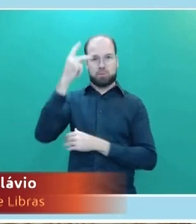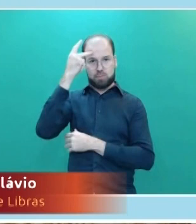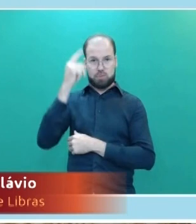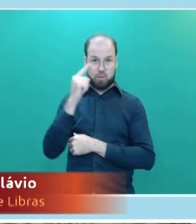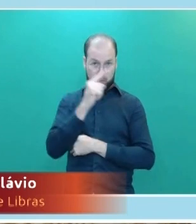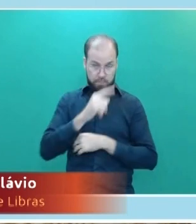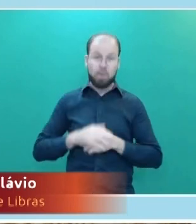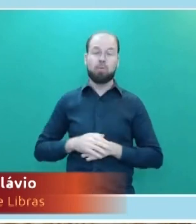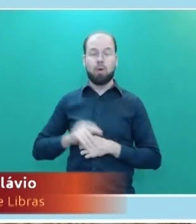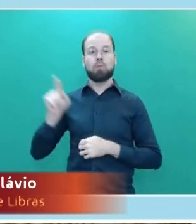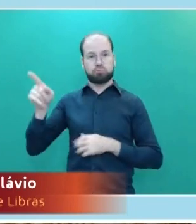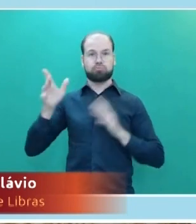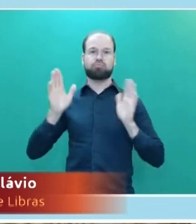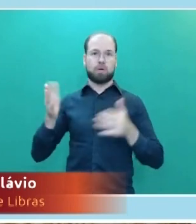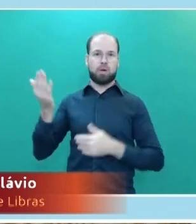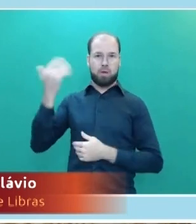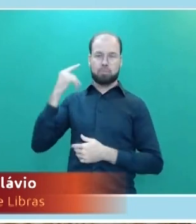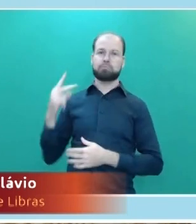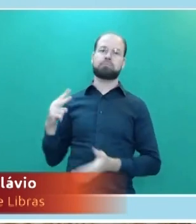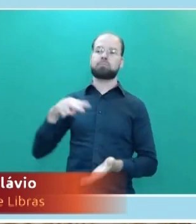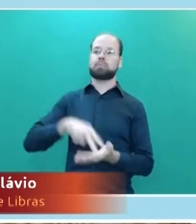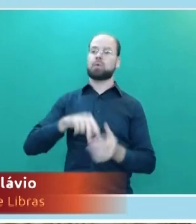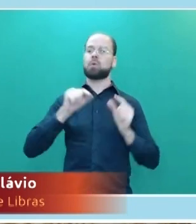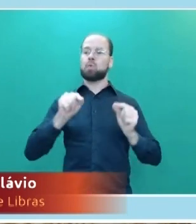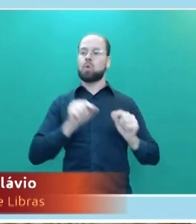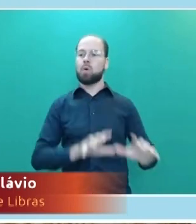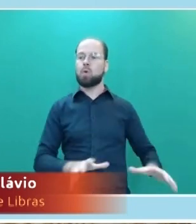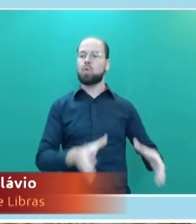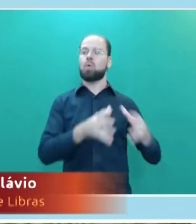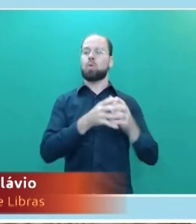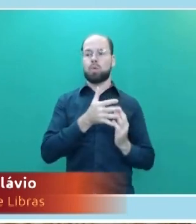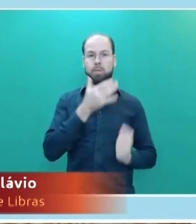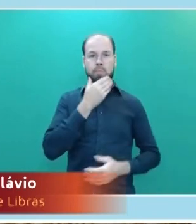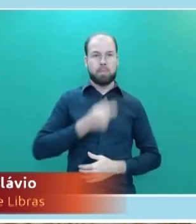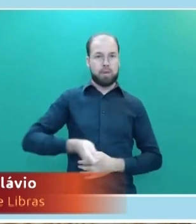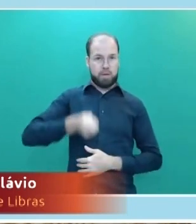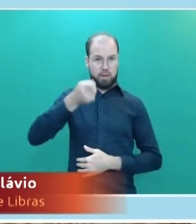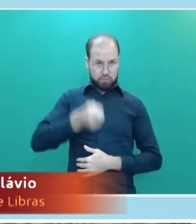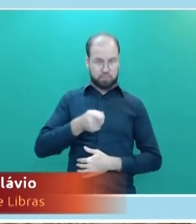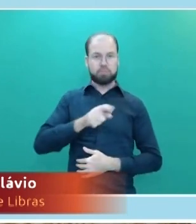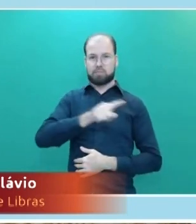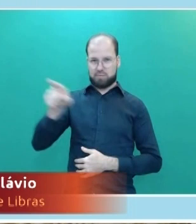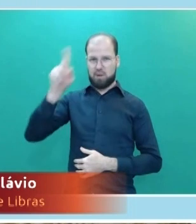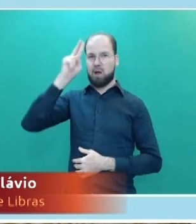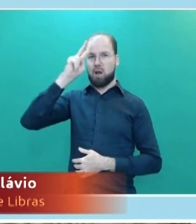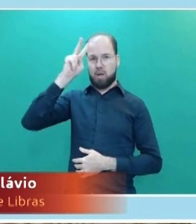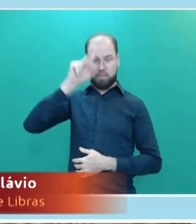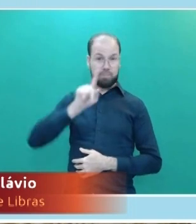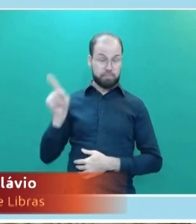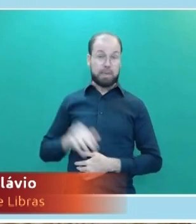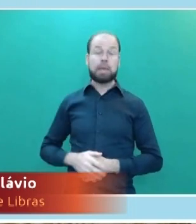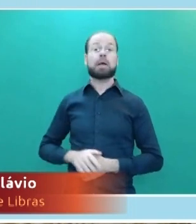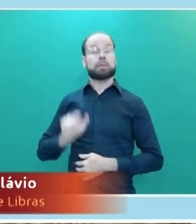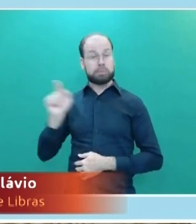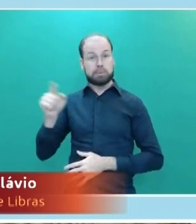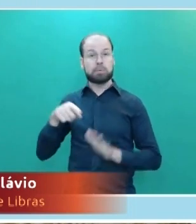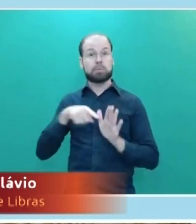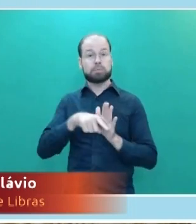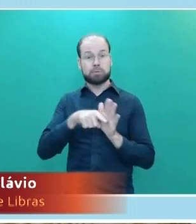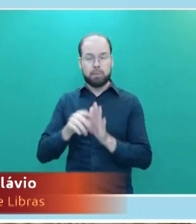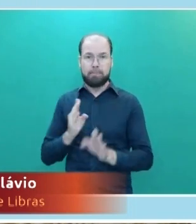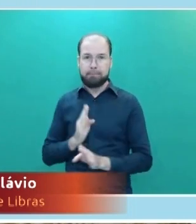sobre os grupos masculinistas, vocês devem se lembrar dela. Bom, essa pesquisa registrou pelo menos